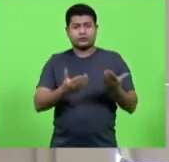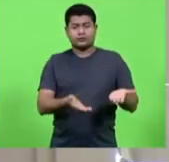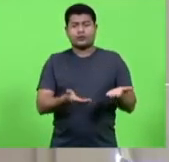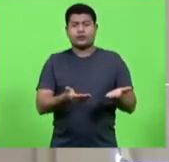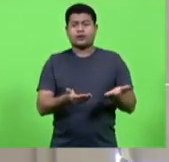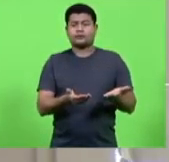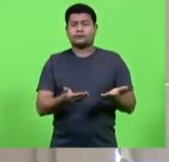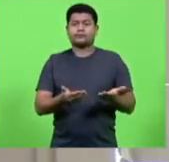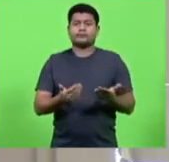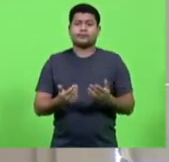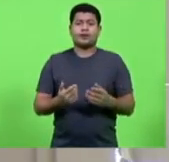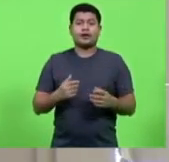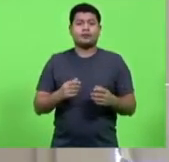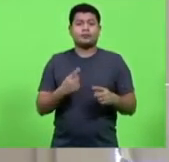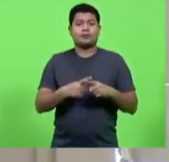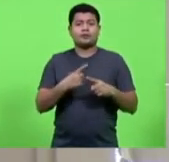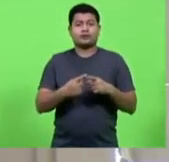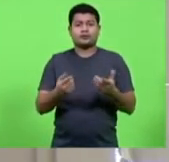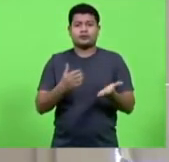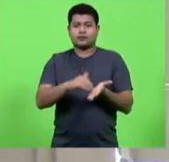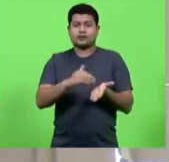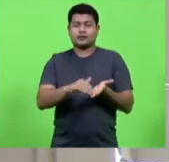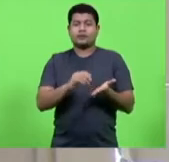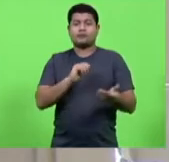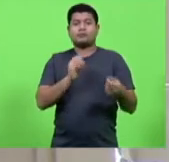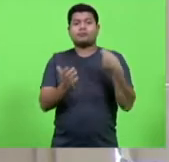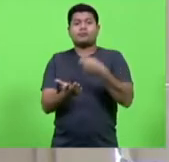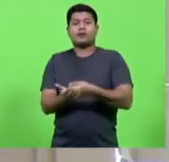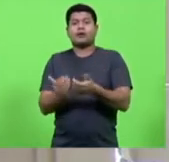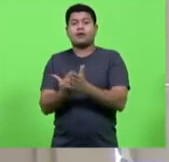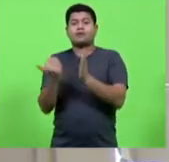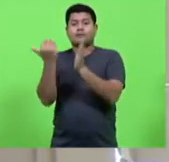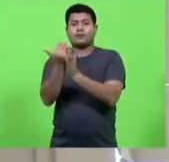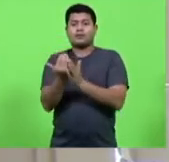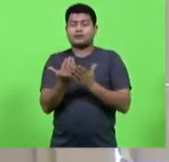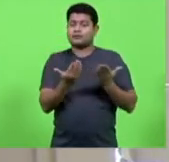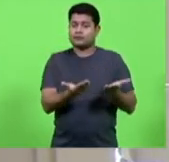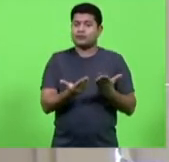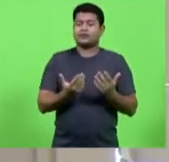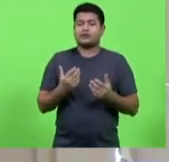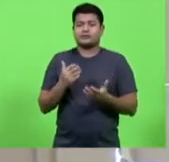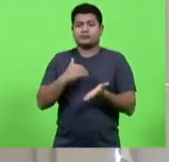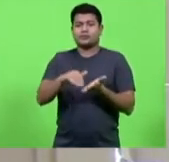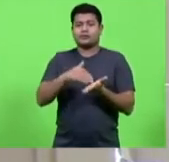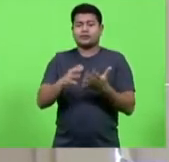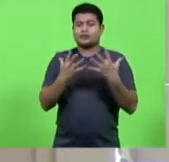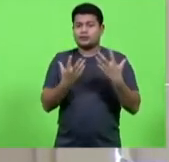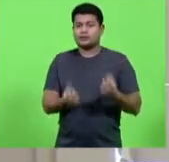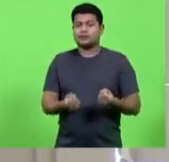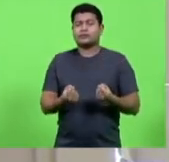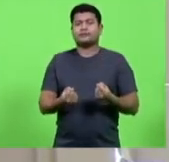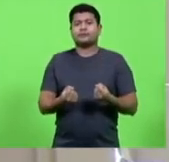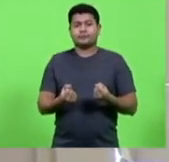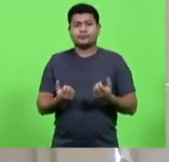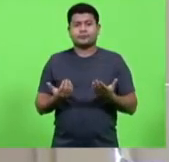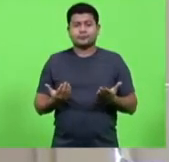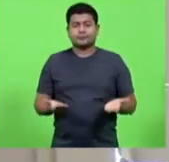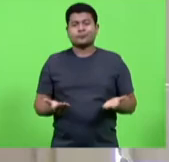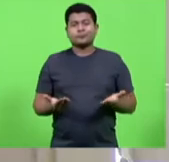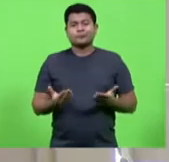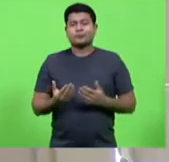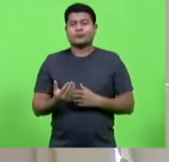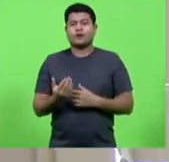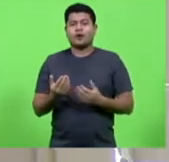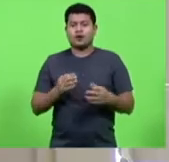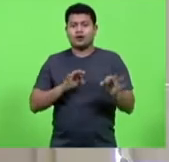e a Secretaria de Infraestrutura concordou, ou seja, entraram num acordo no termo de ajustamento de conduta. Vai sair